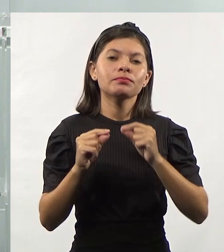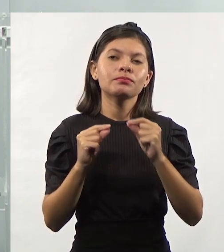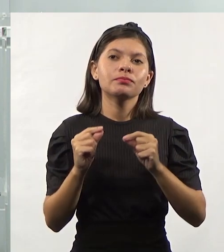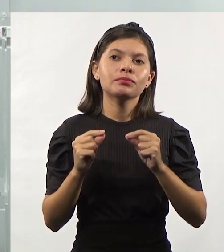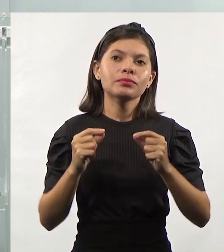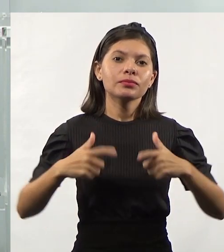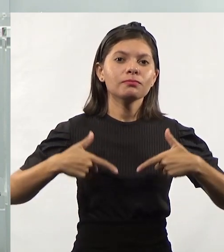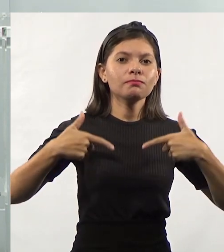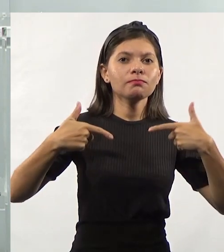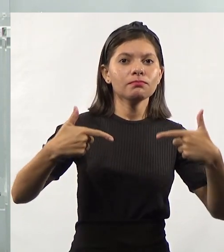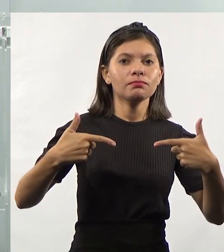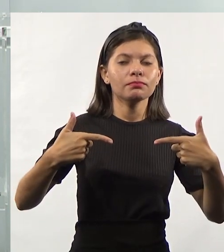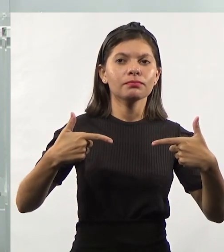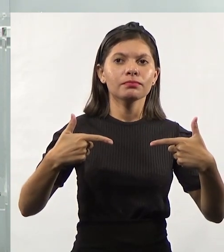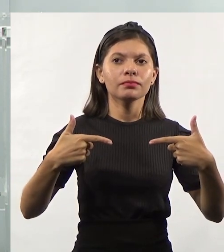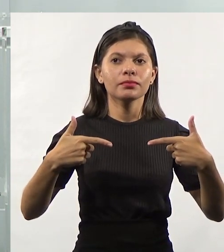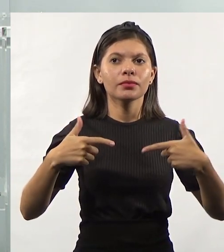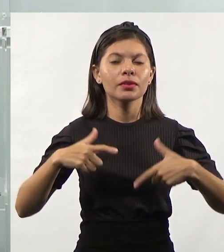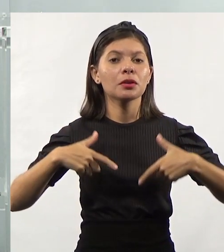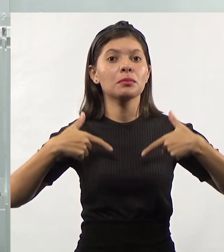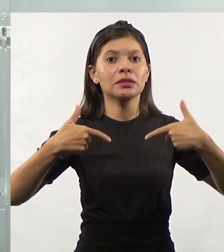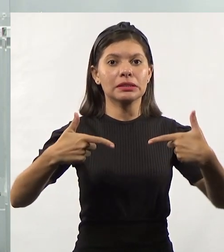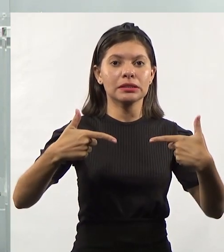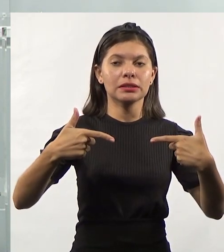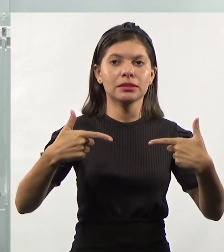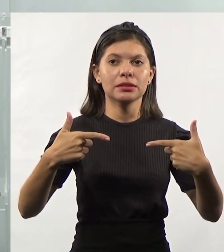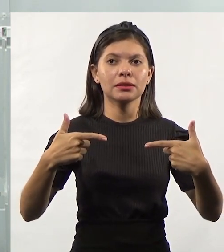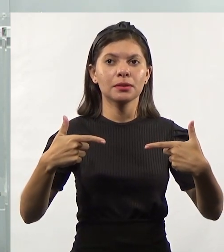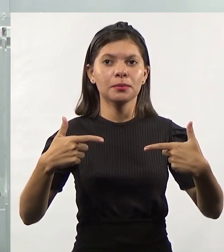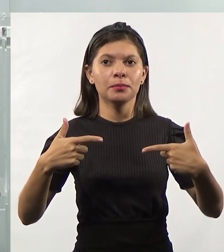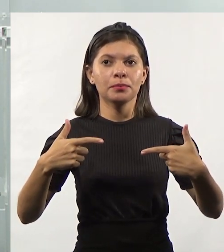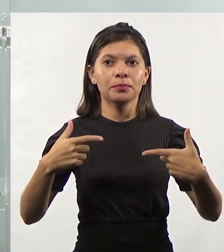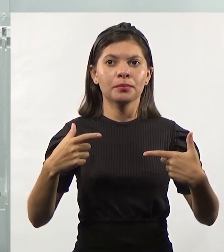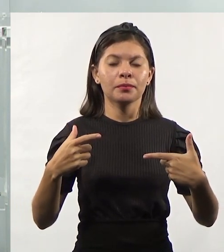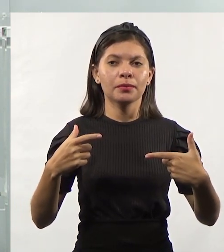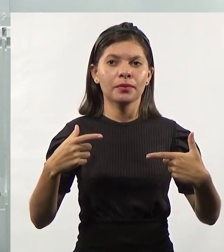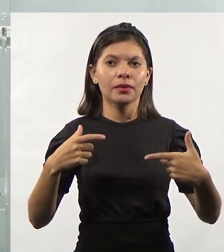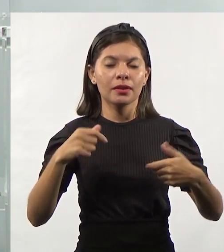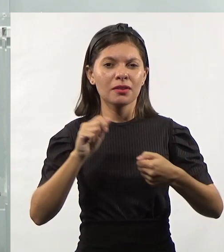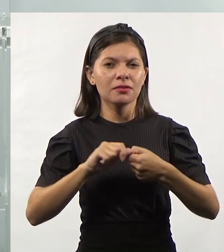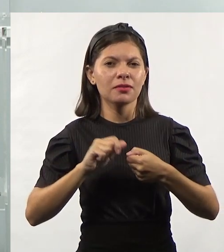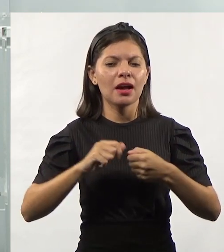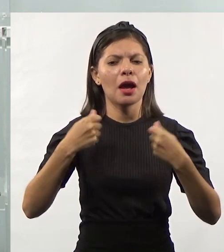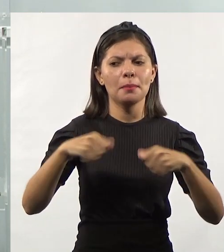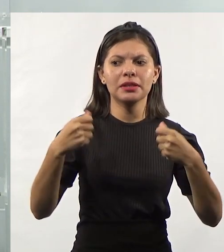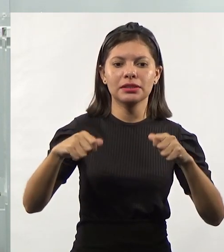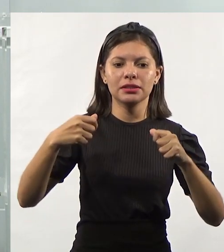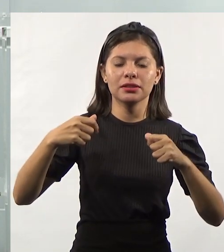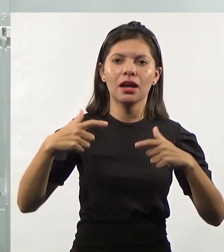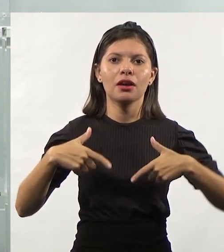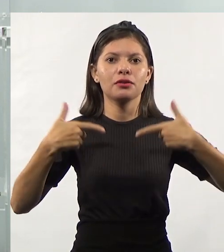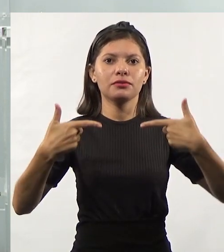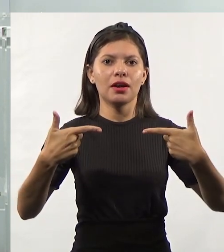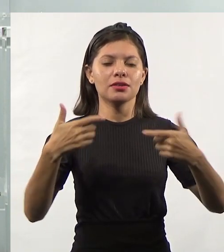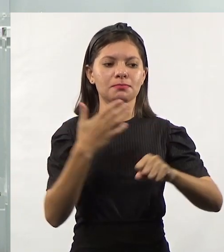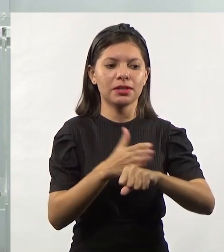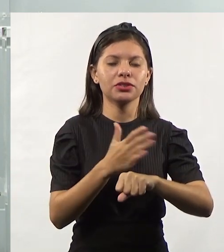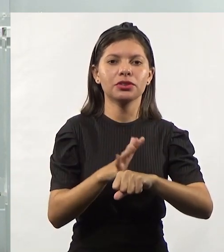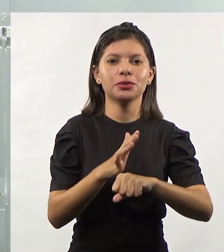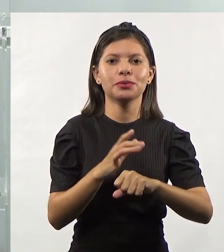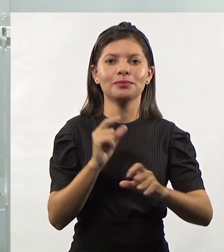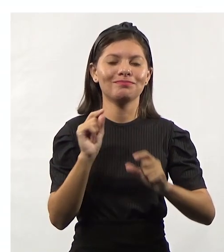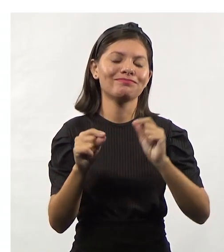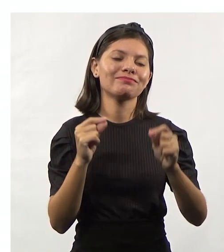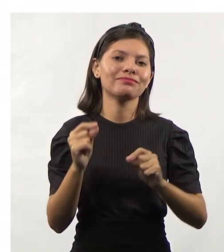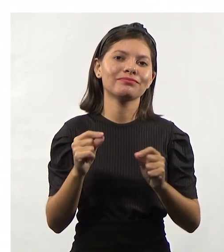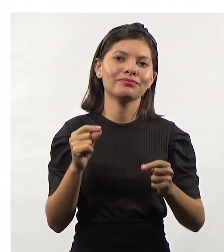uma postura reativa, ou seja, é uma reação, a pessoa vai e faz quando precisa, né?